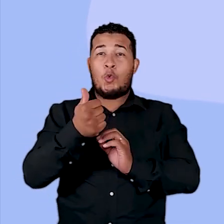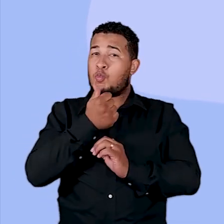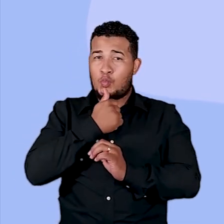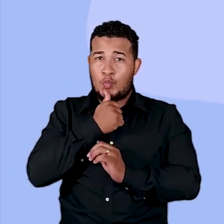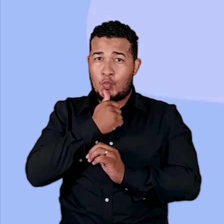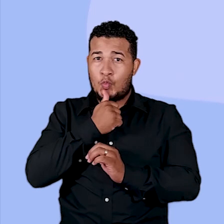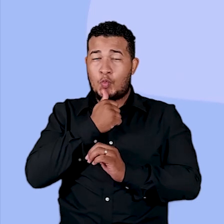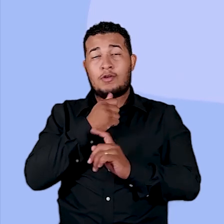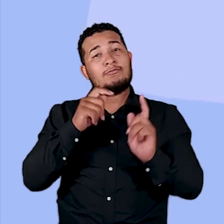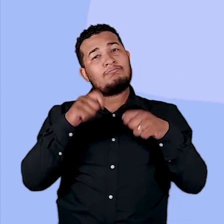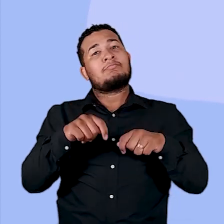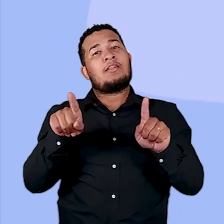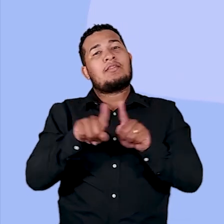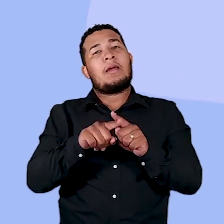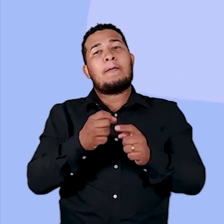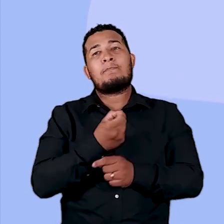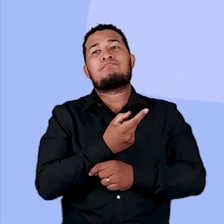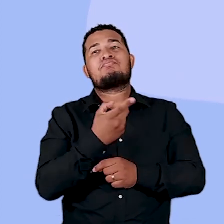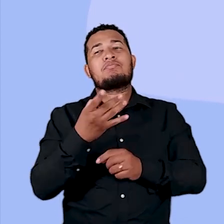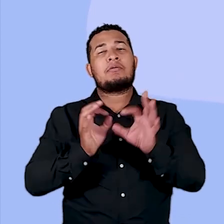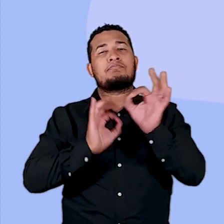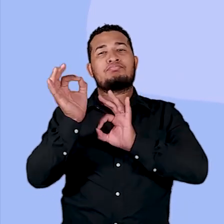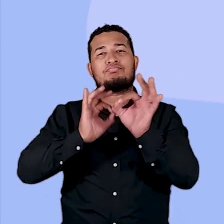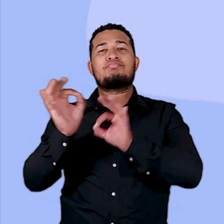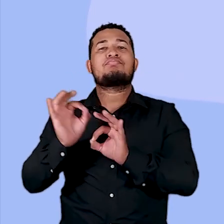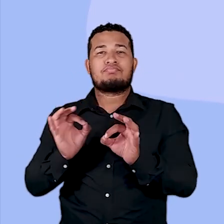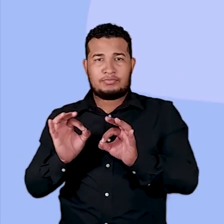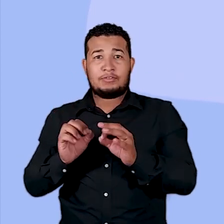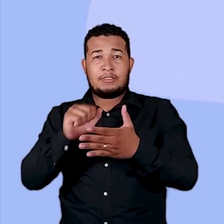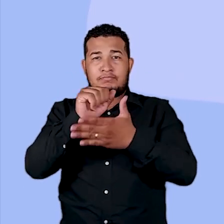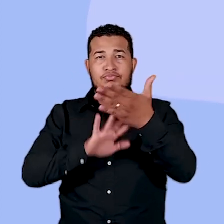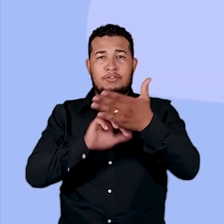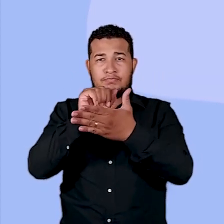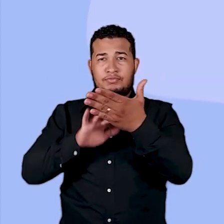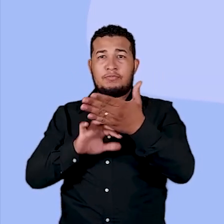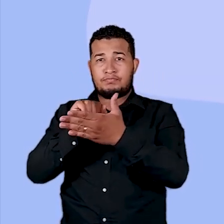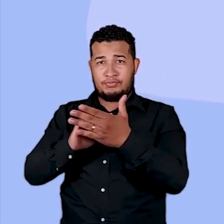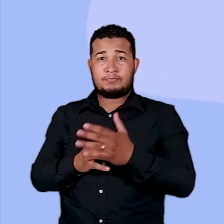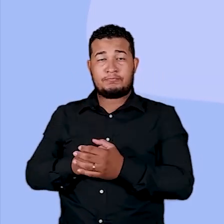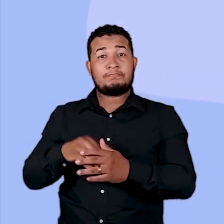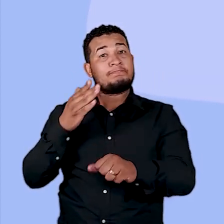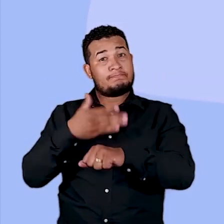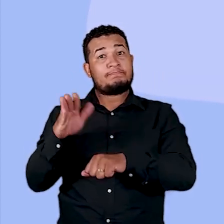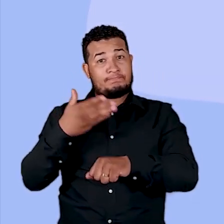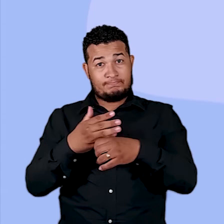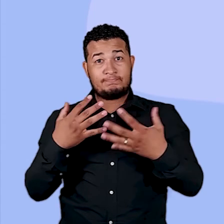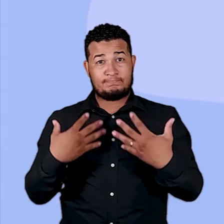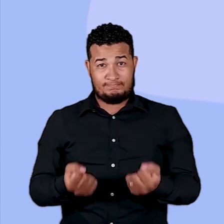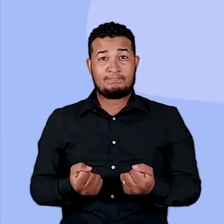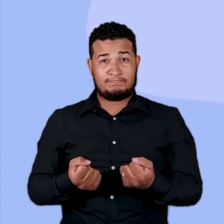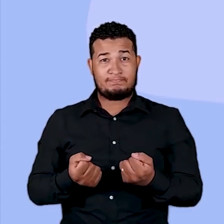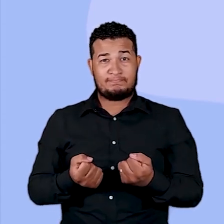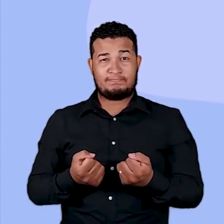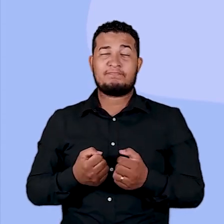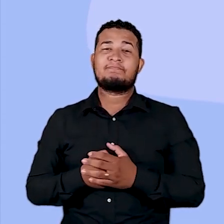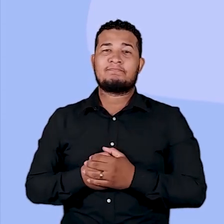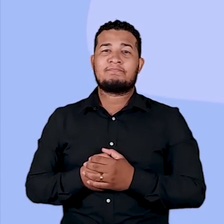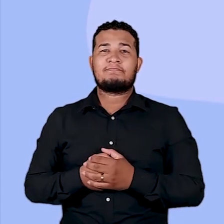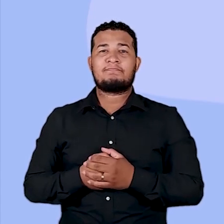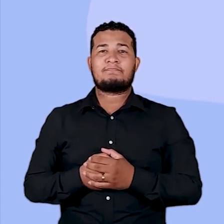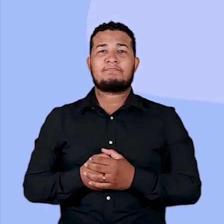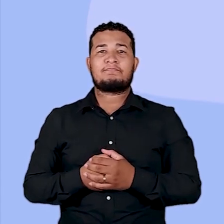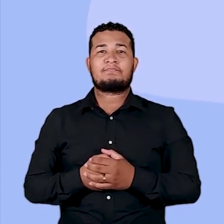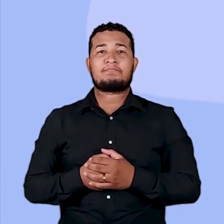com isso a gente consegue fazer vários probleminhas, resolver vários exercícios. Então vamos praticar essa ideia aí de curvas